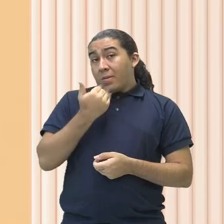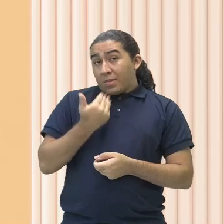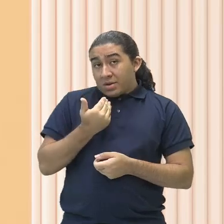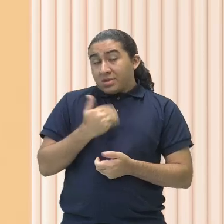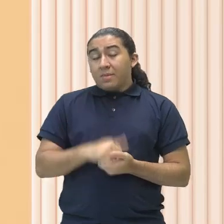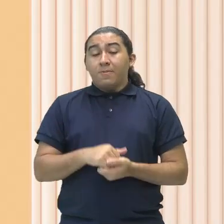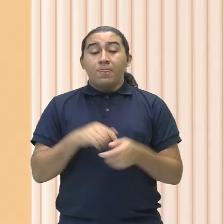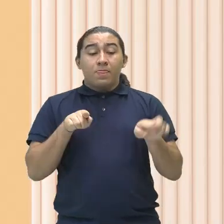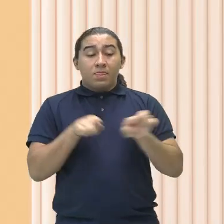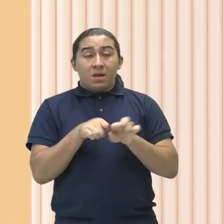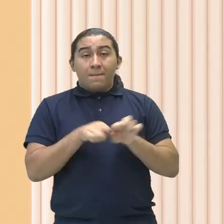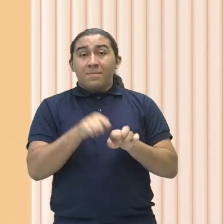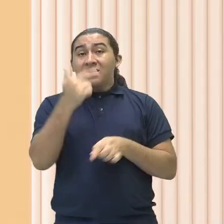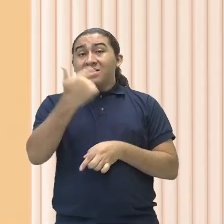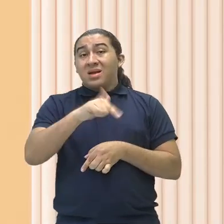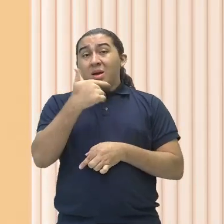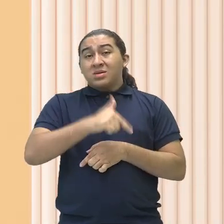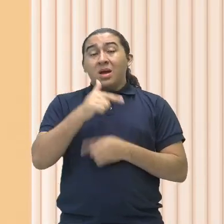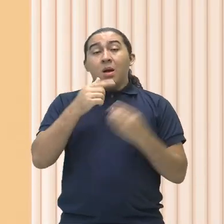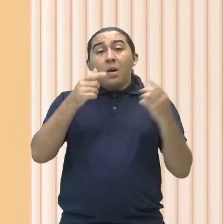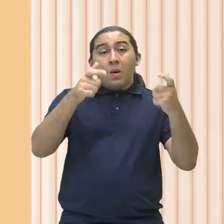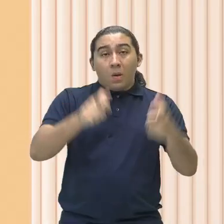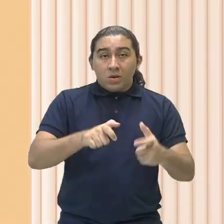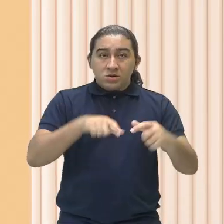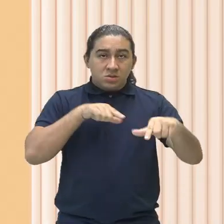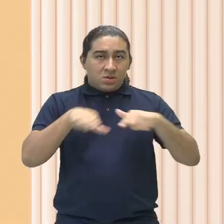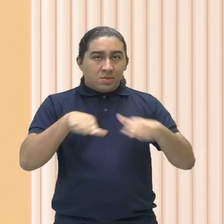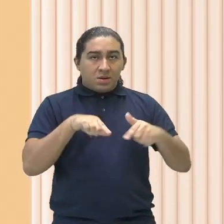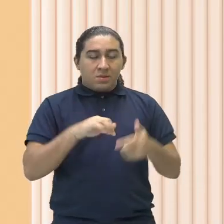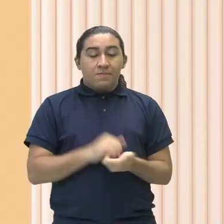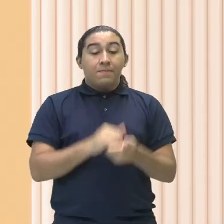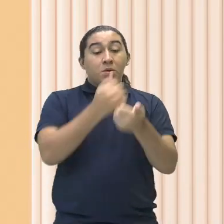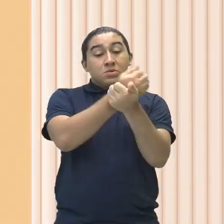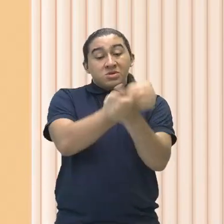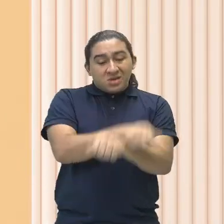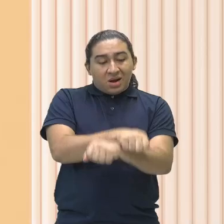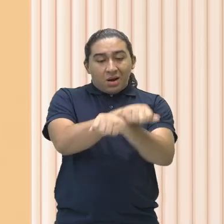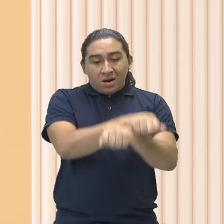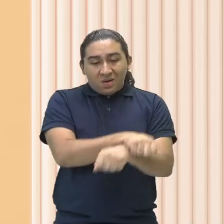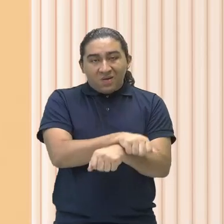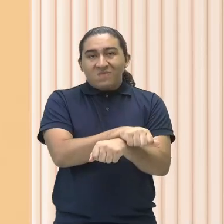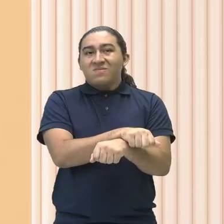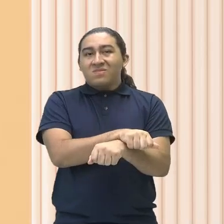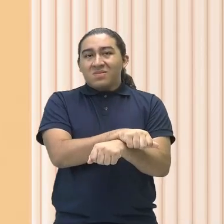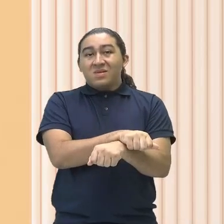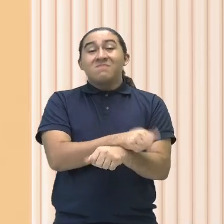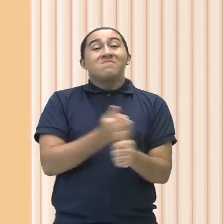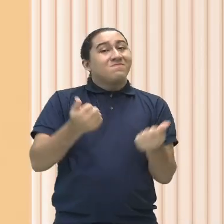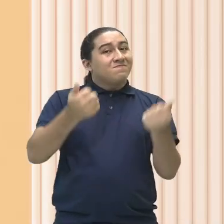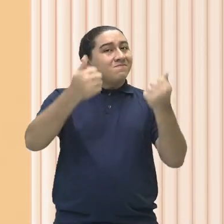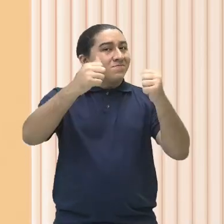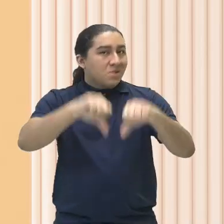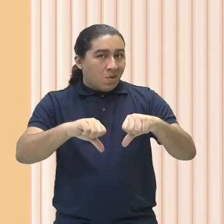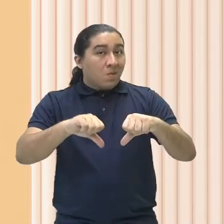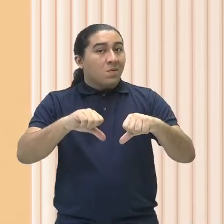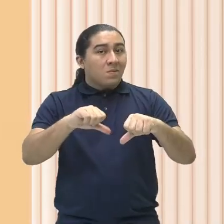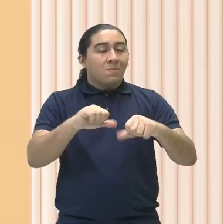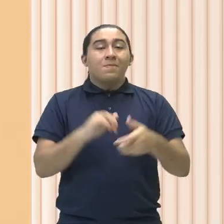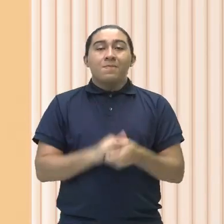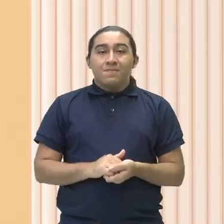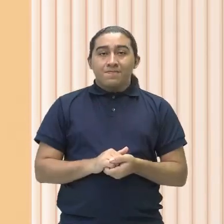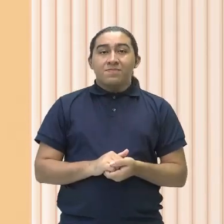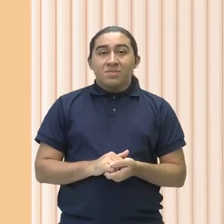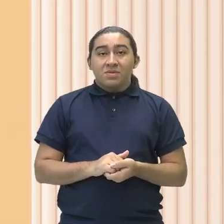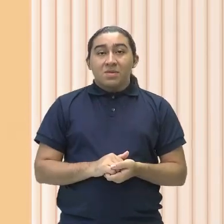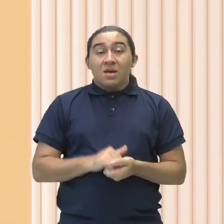ficando sem o seu senhor, então a condição do escravizado fica muito pior. Então a crise ela vai